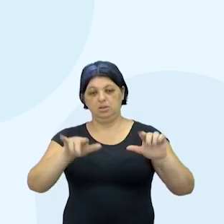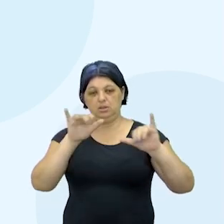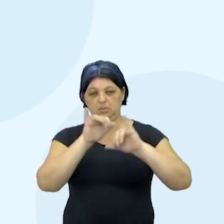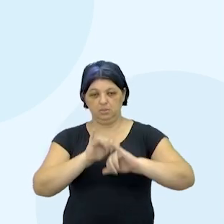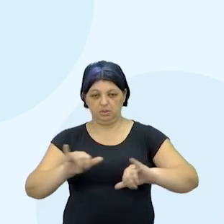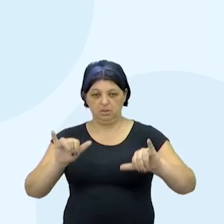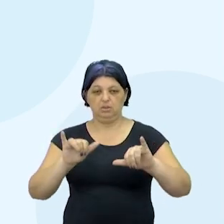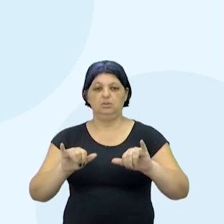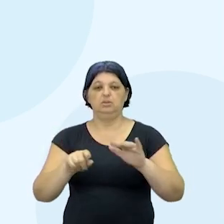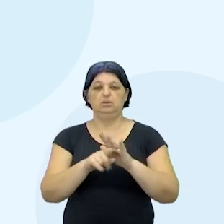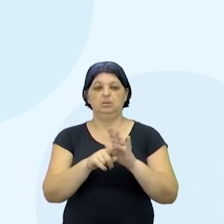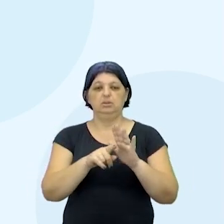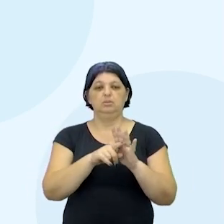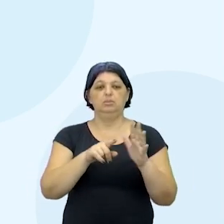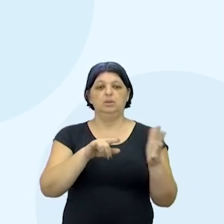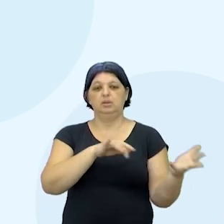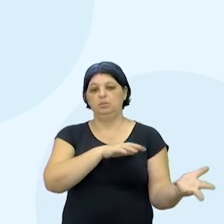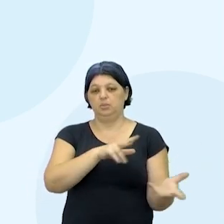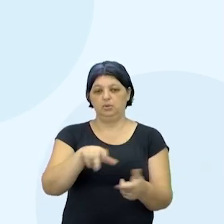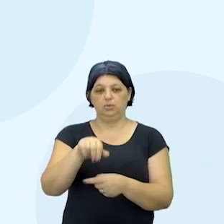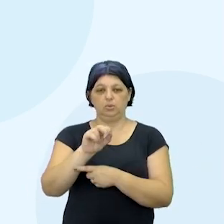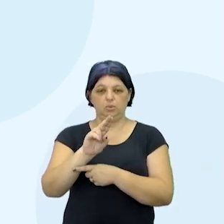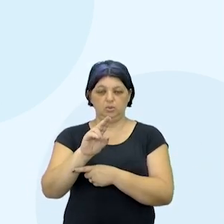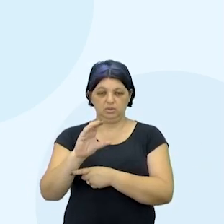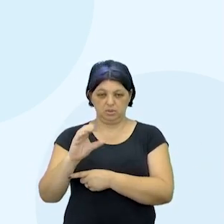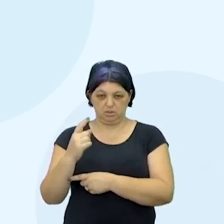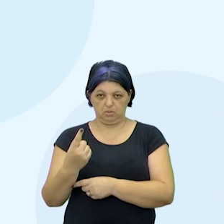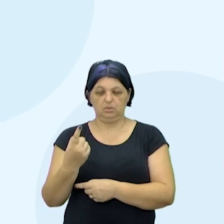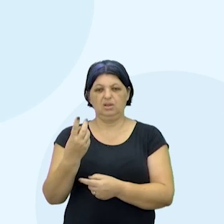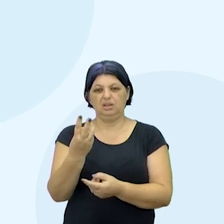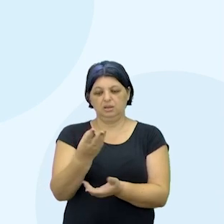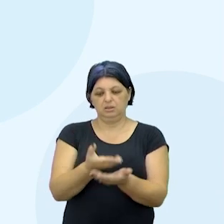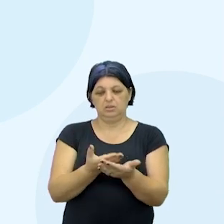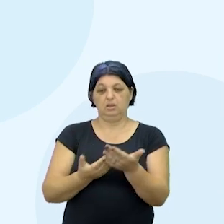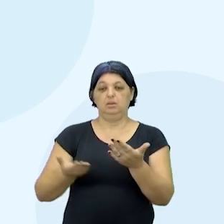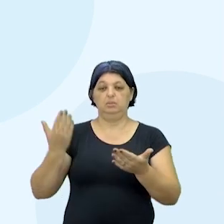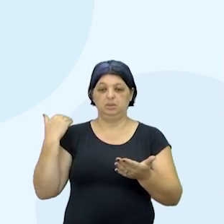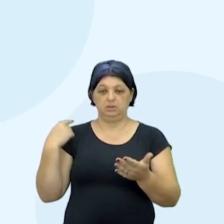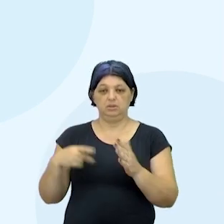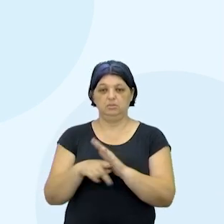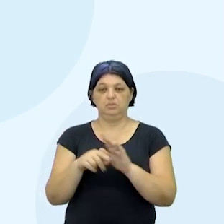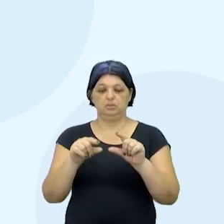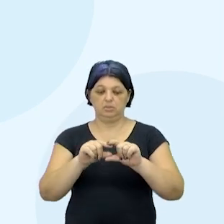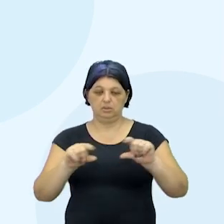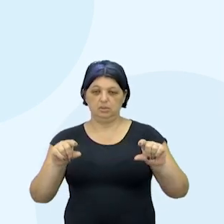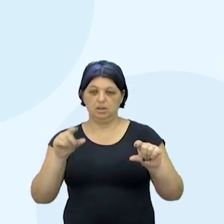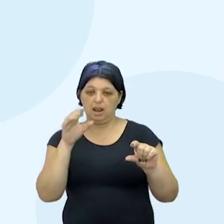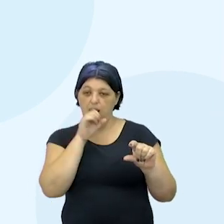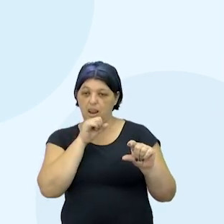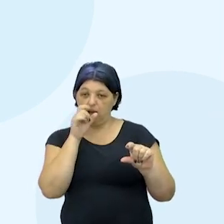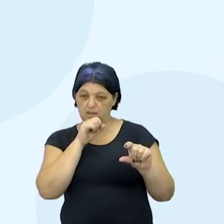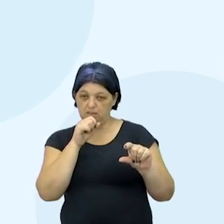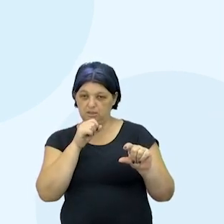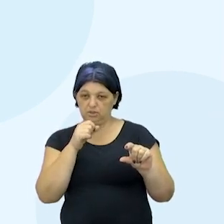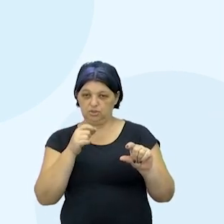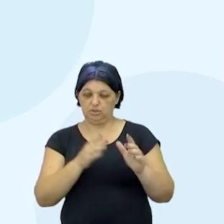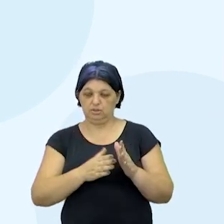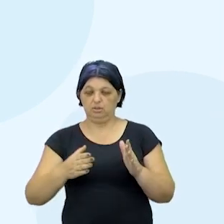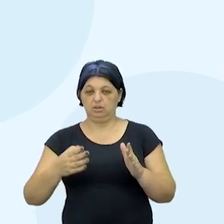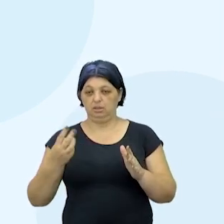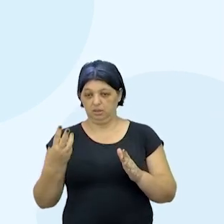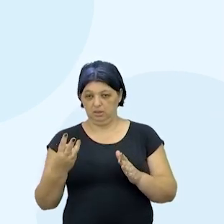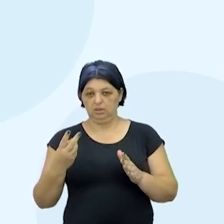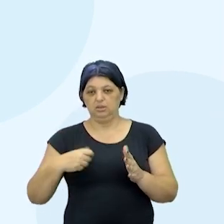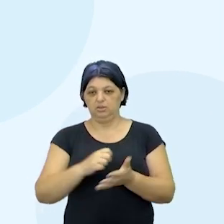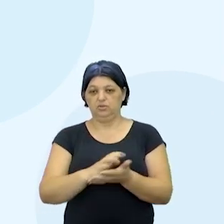mundo. Nós falamos muito isso nas 3 aulas passadas. O nosso componente é o que está em laranja, é o 3, atividade 1. E